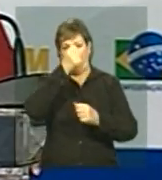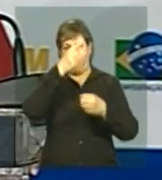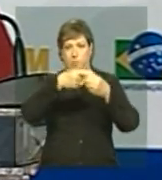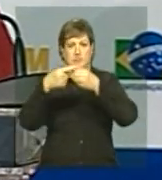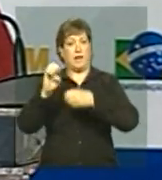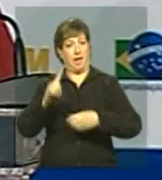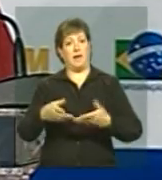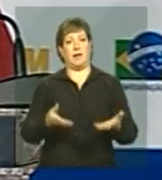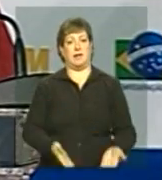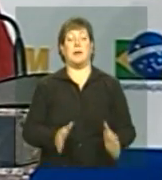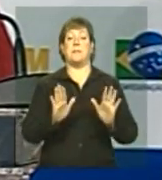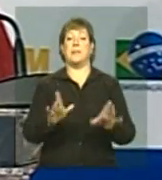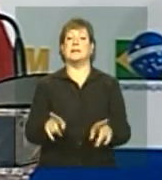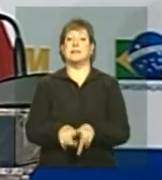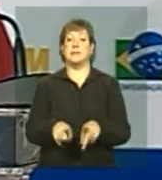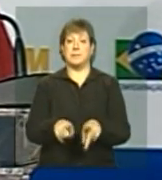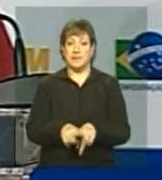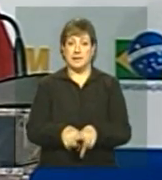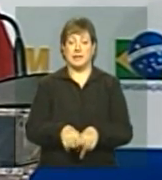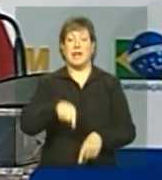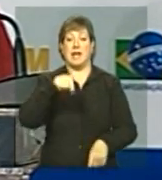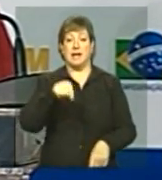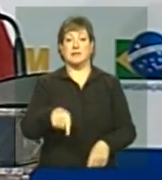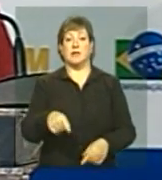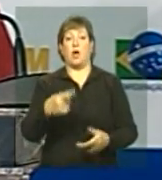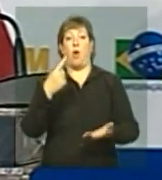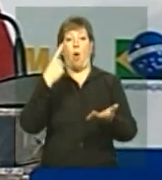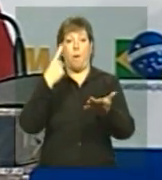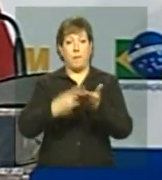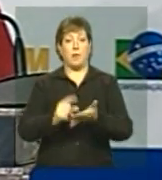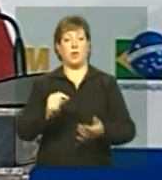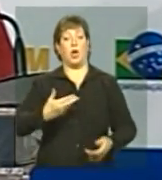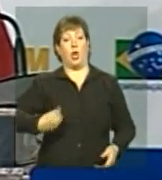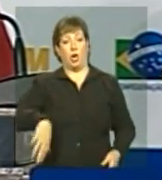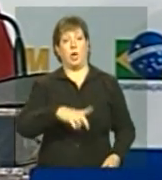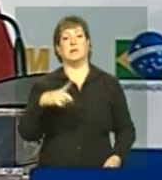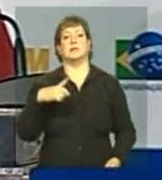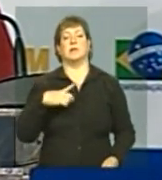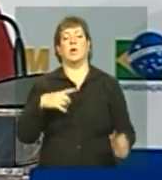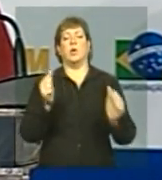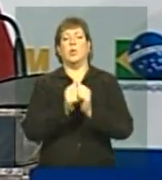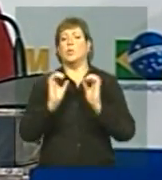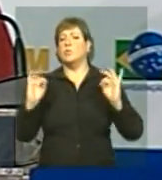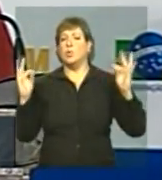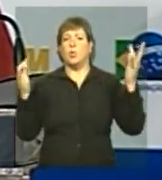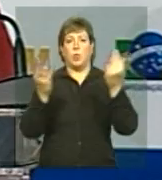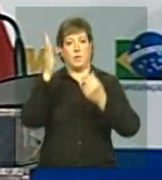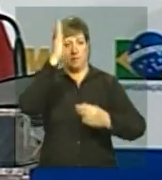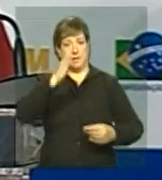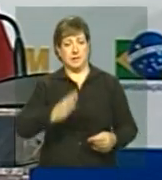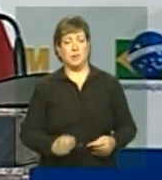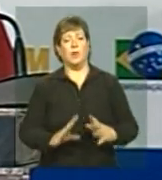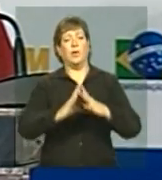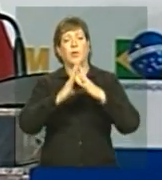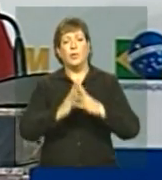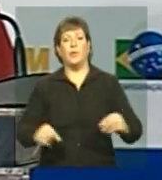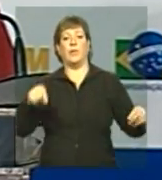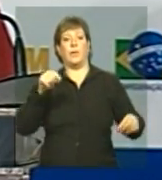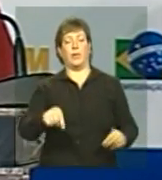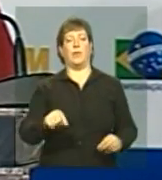também esse compromisso que nós temos com todo o Brasil de resolver esses entraves que o país